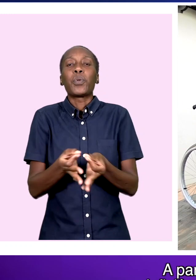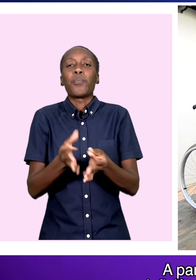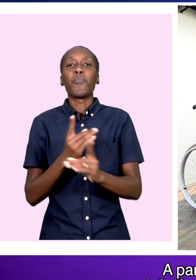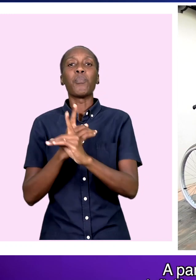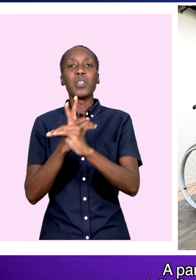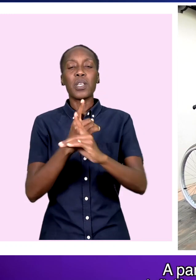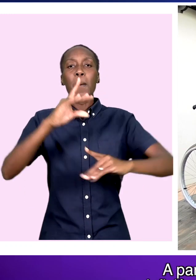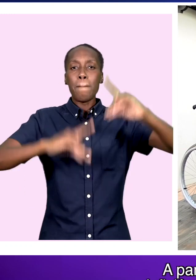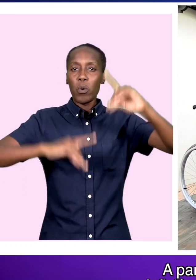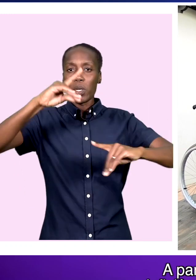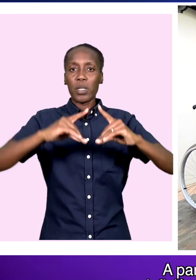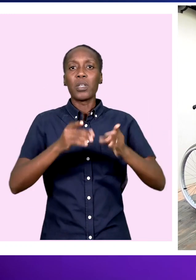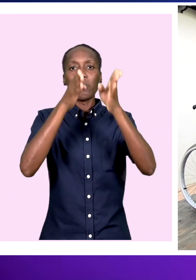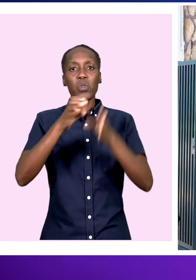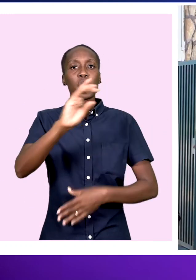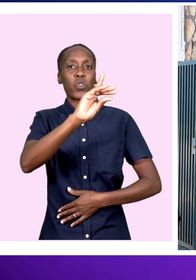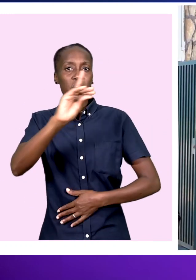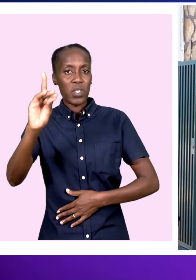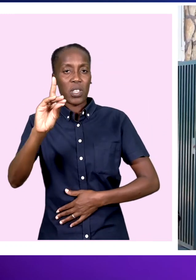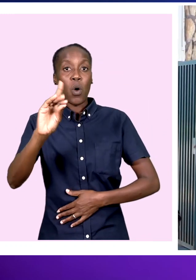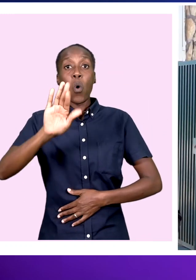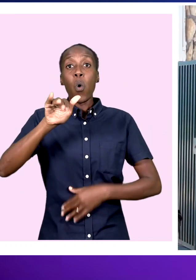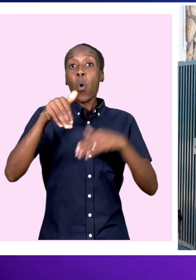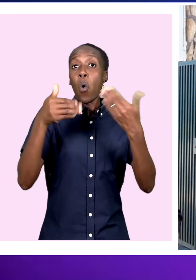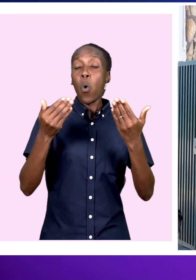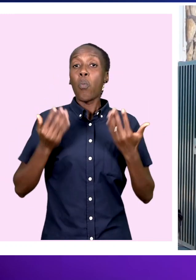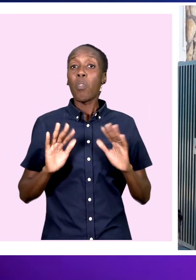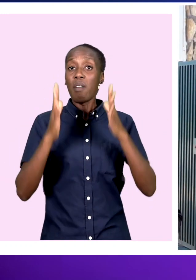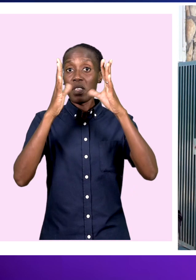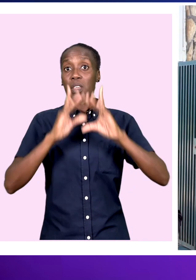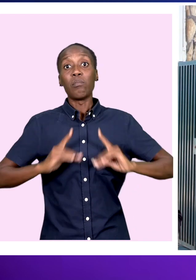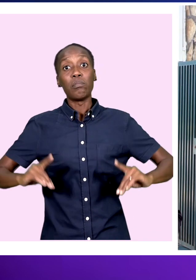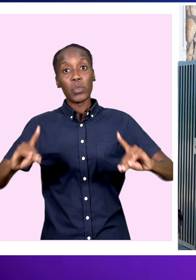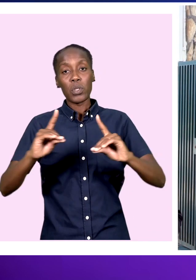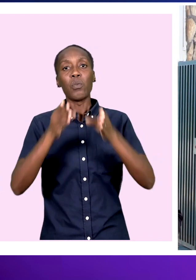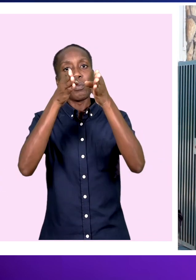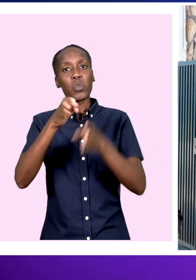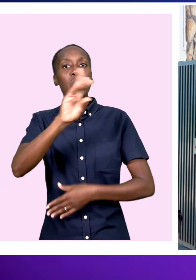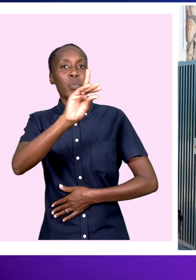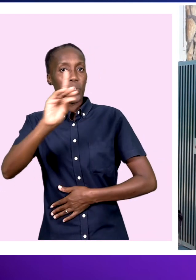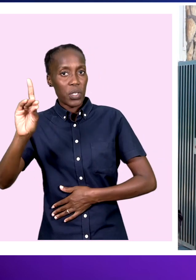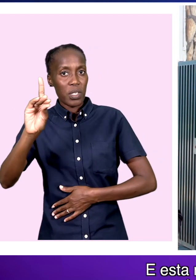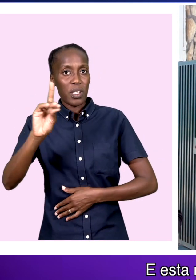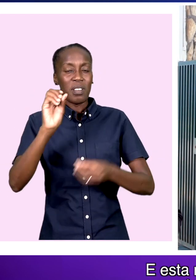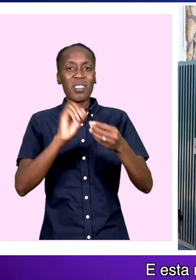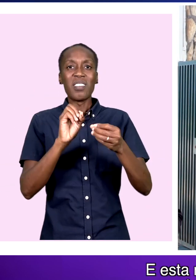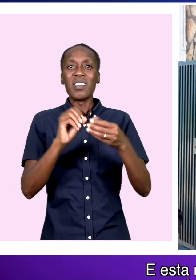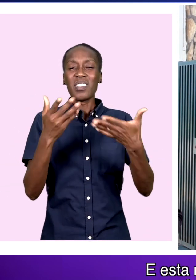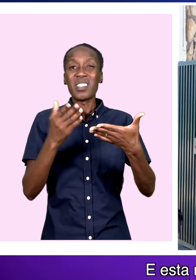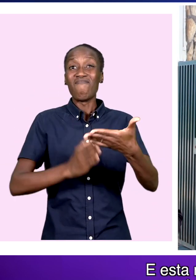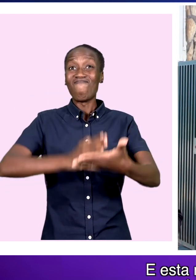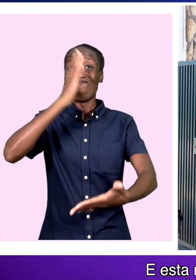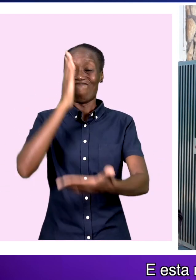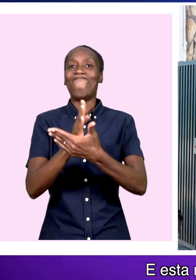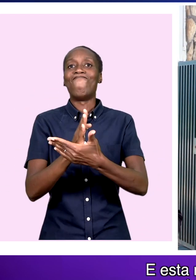ou na vida pública das pessoas com deficiência não tem que ser uma miragem, tem que ser uma realidade. E esta